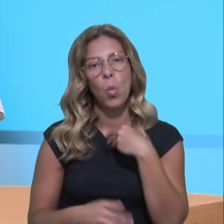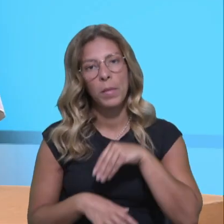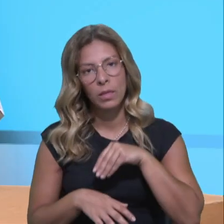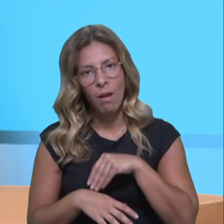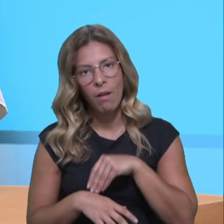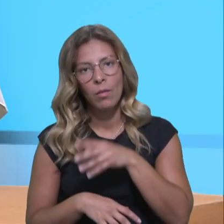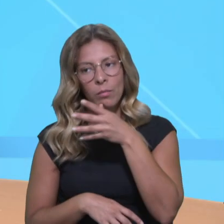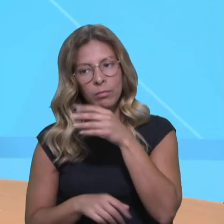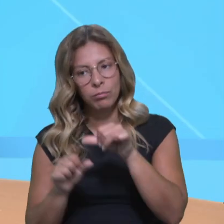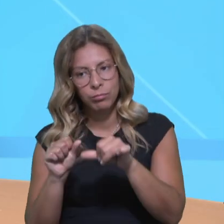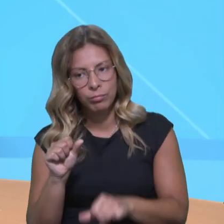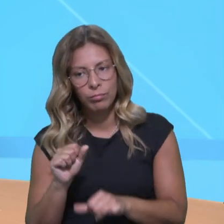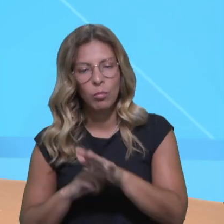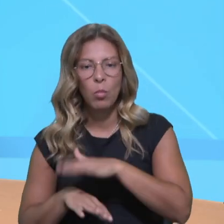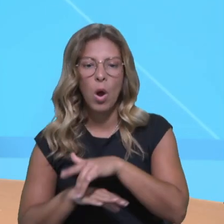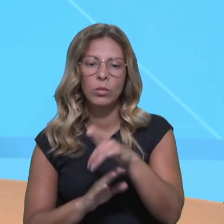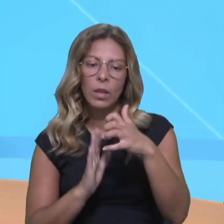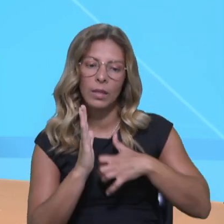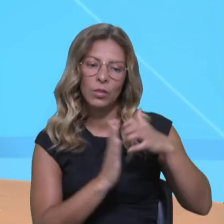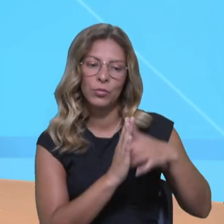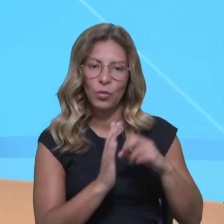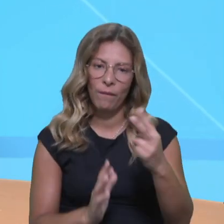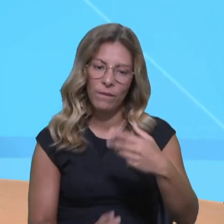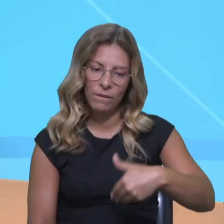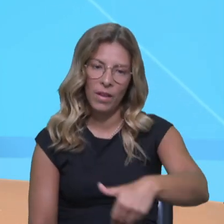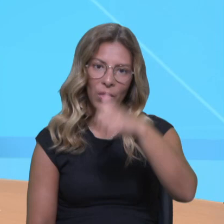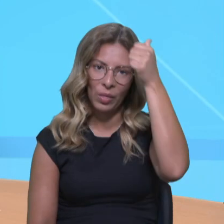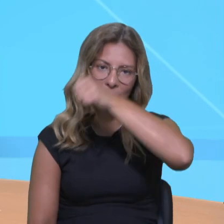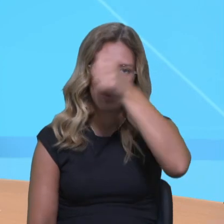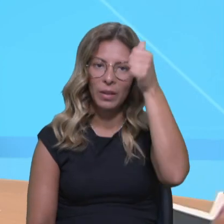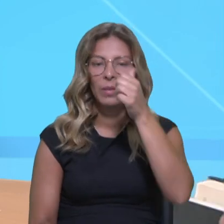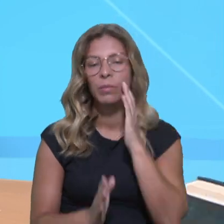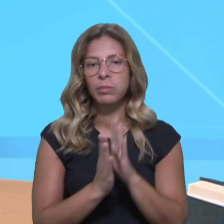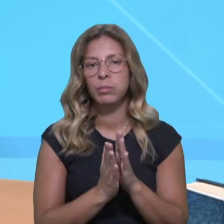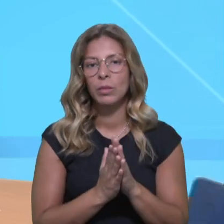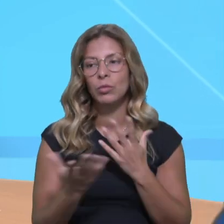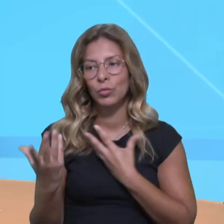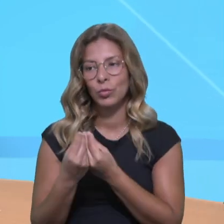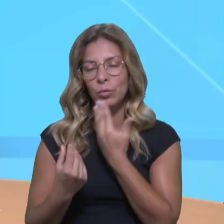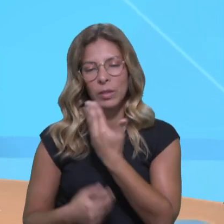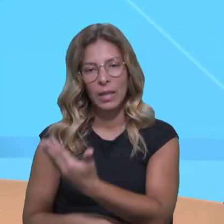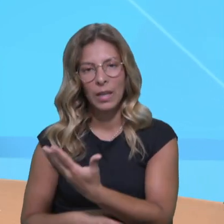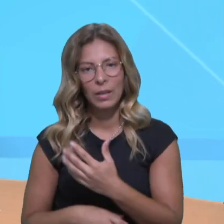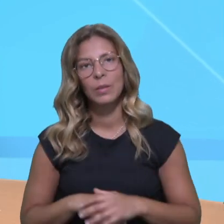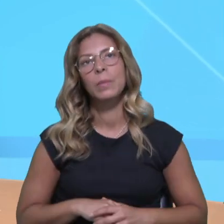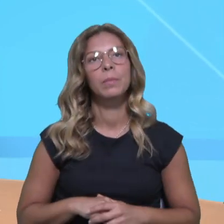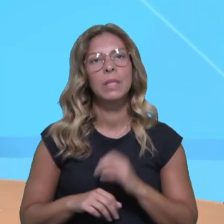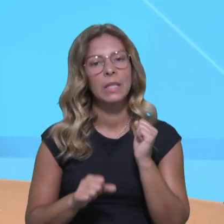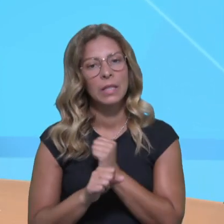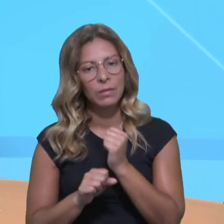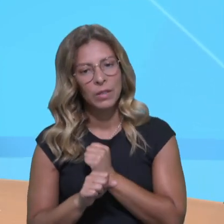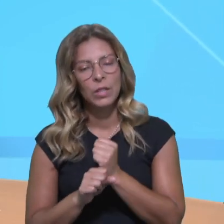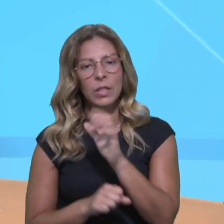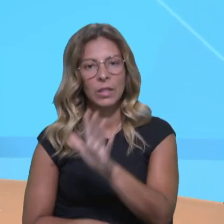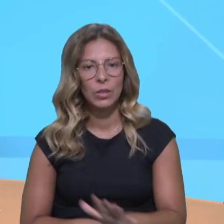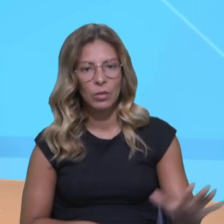comentado ao mesmo tempo que analisava a liturgia do domingo. Muito obrigado. Por ter estado no programa Eclésia neste contexto do Serviço Nacional da Pastoral dos